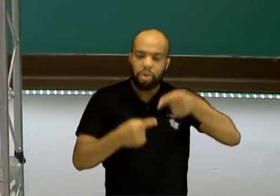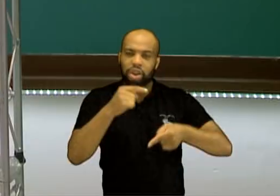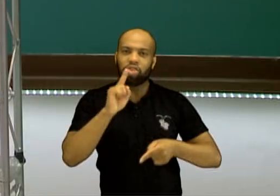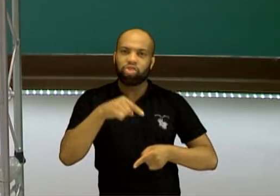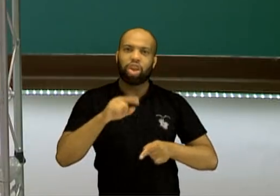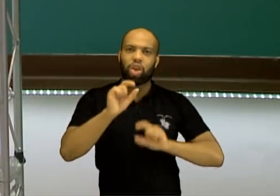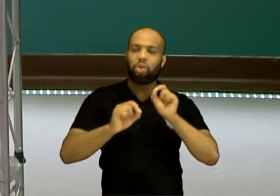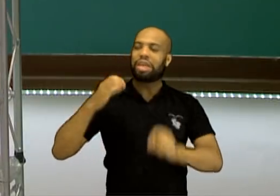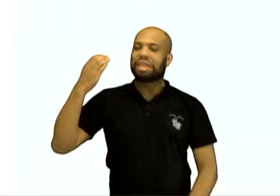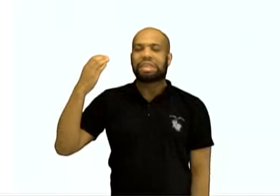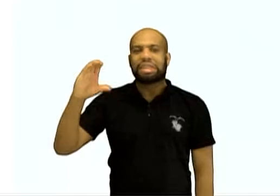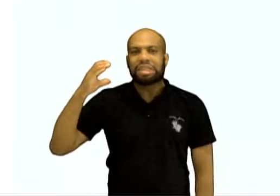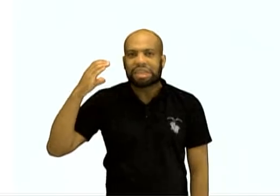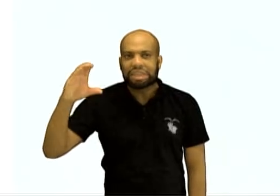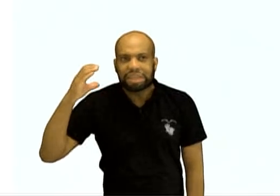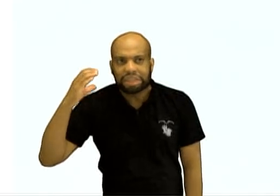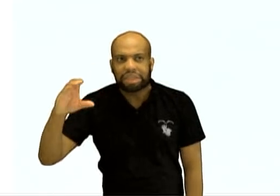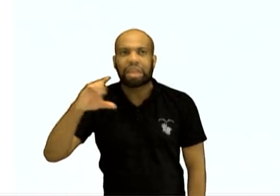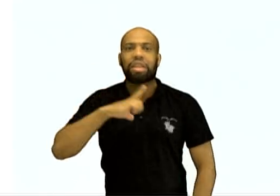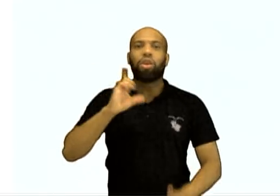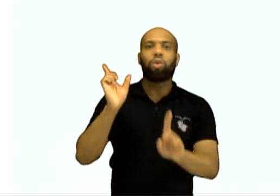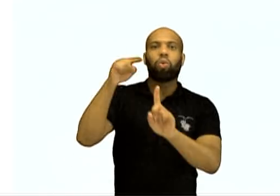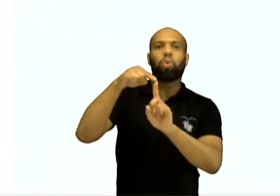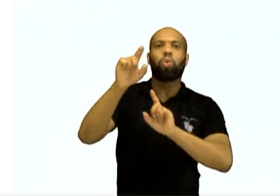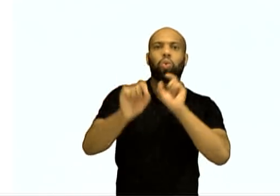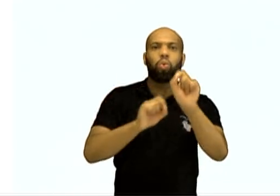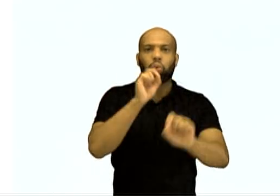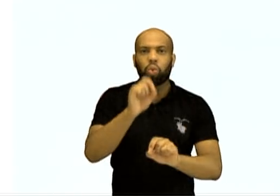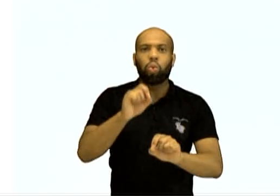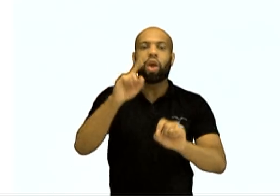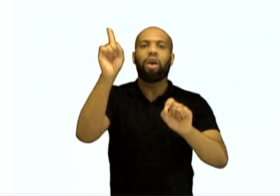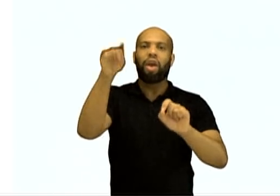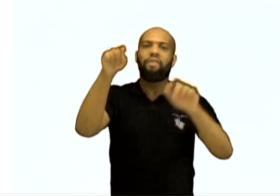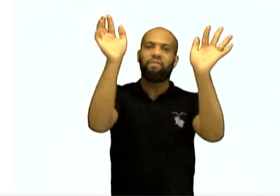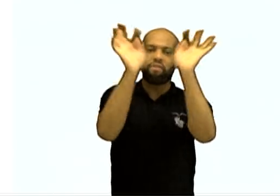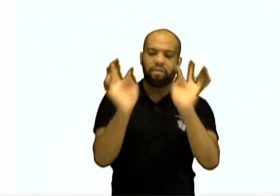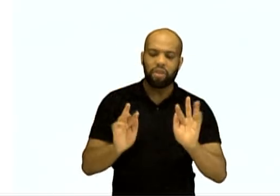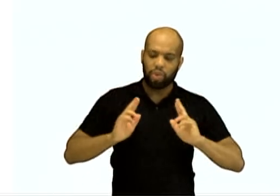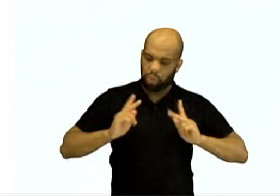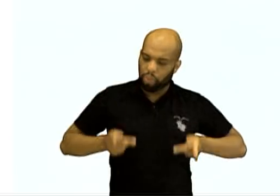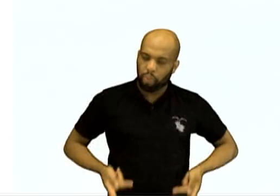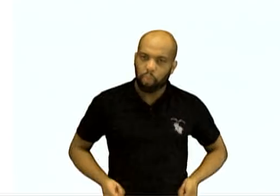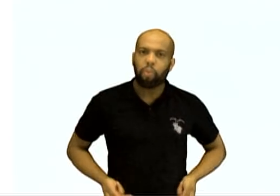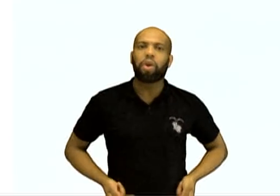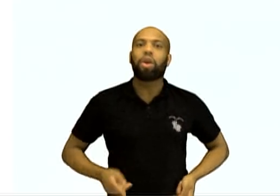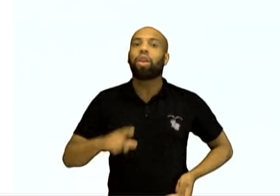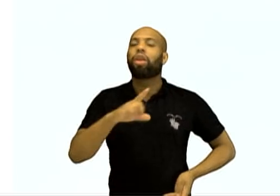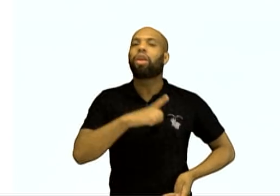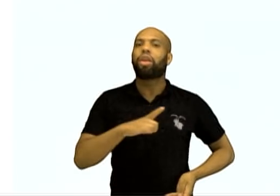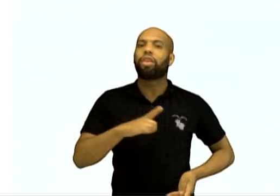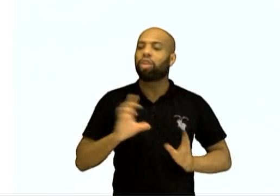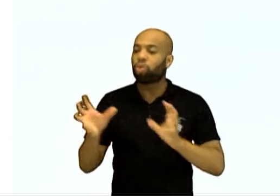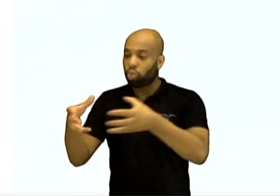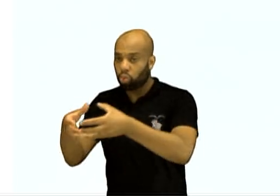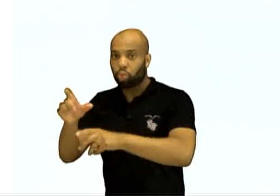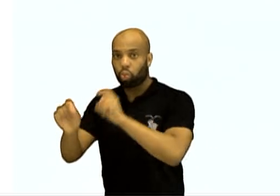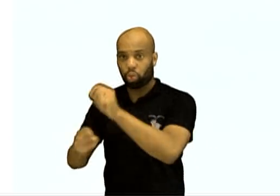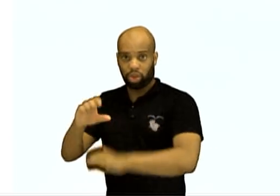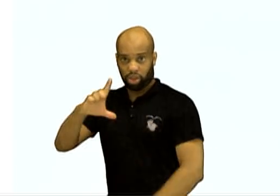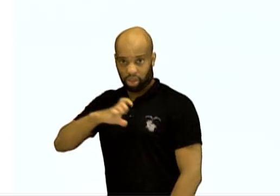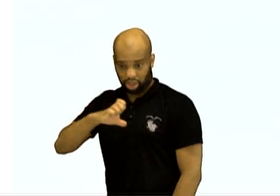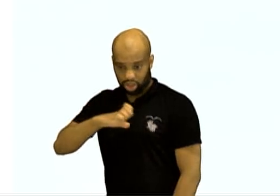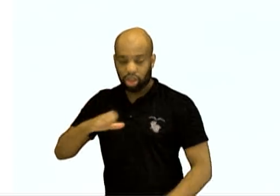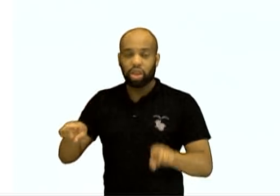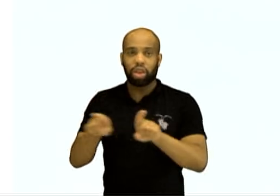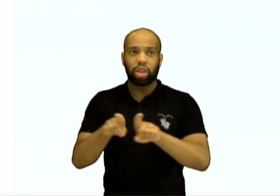ciência, prestem bem atenção nisso, olha, que tem por objetivo a felicidade humana, divide-se em ética, e